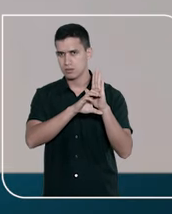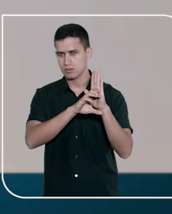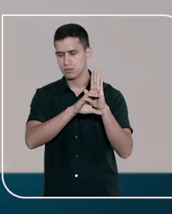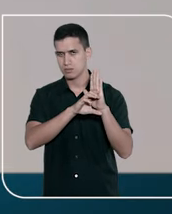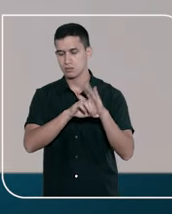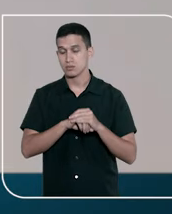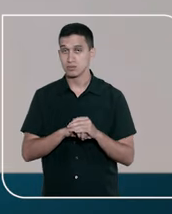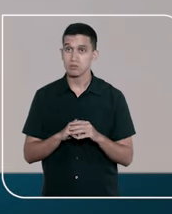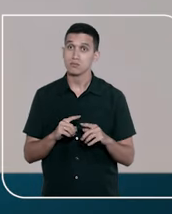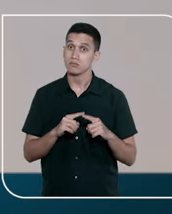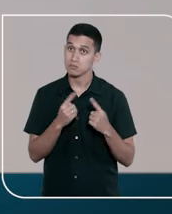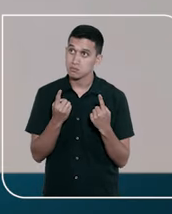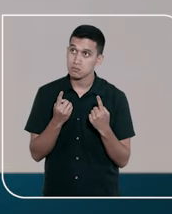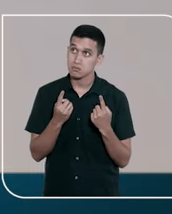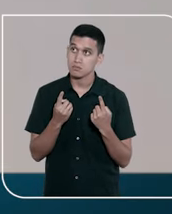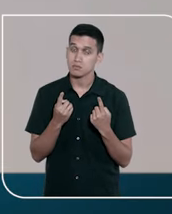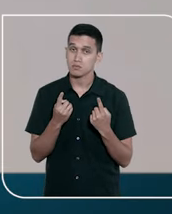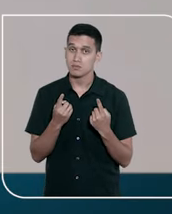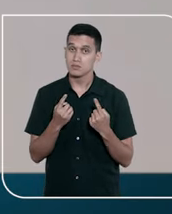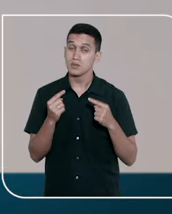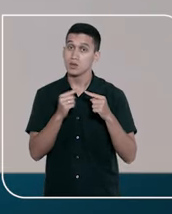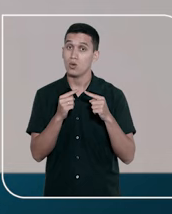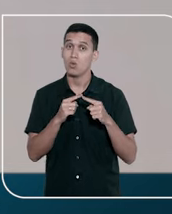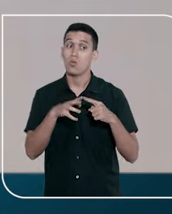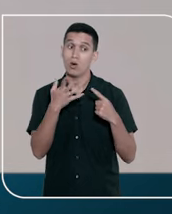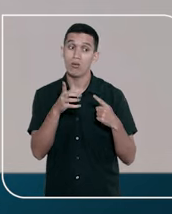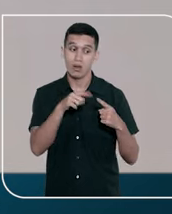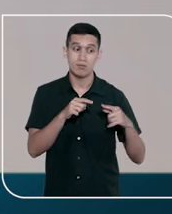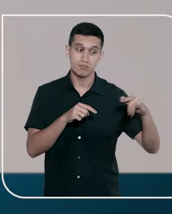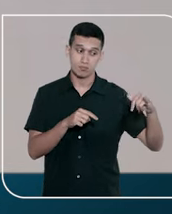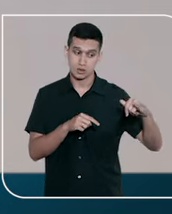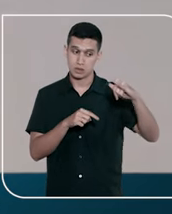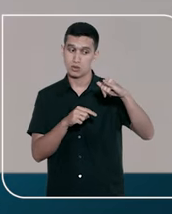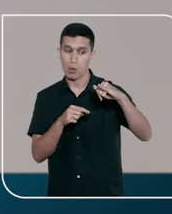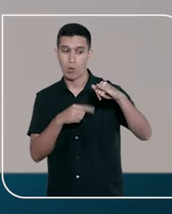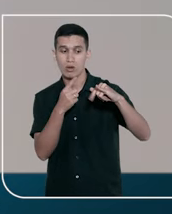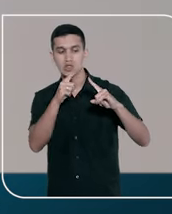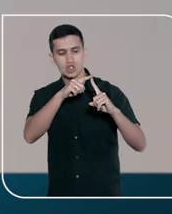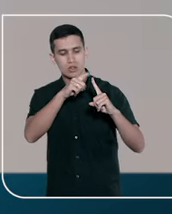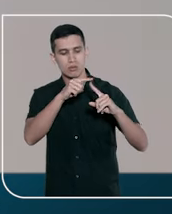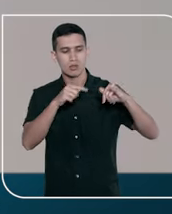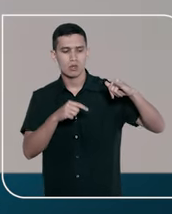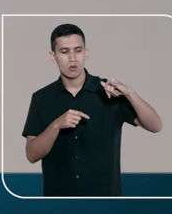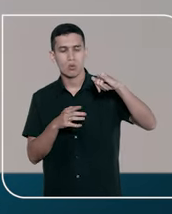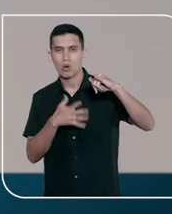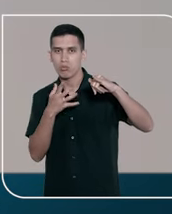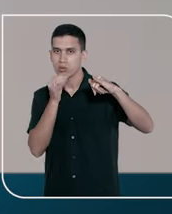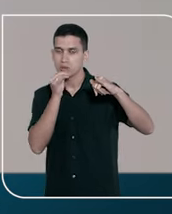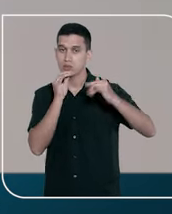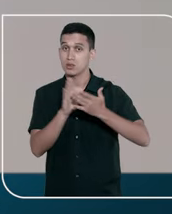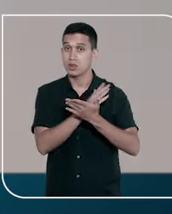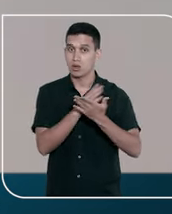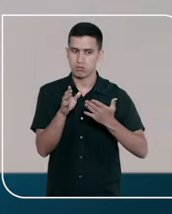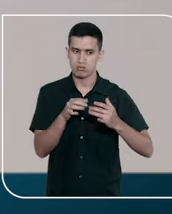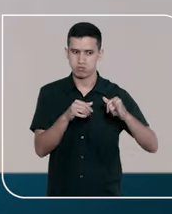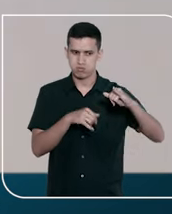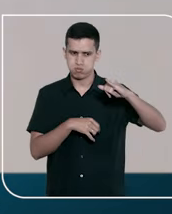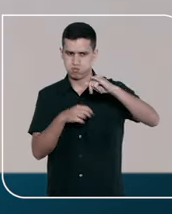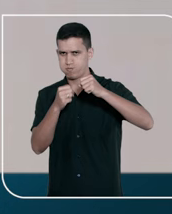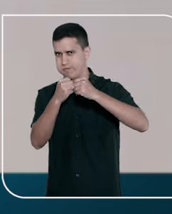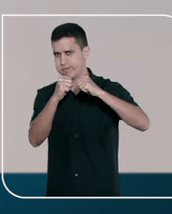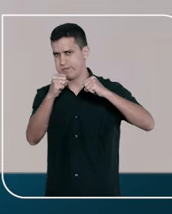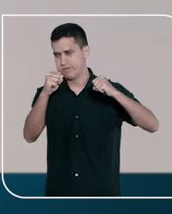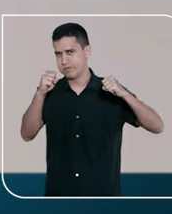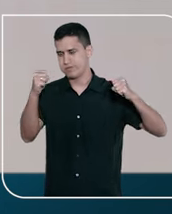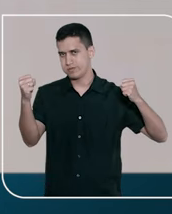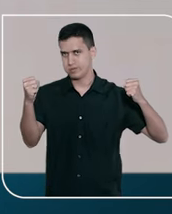Aí depende de qual aeronave que foi acidentada, né? Então, se você estiver falando de uma aeronave comercial, né, as